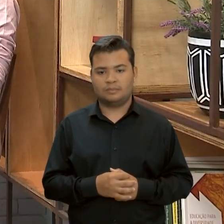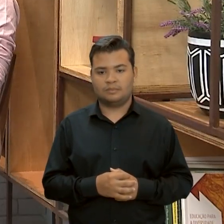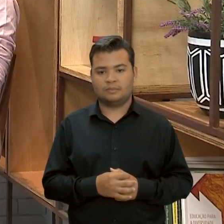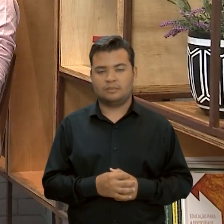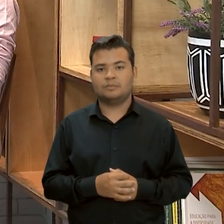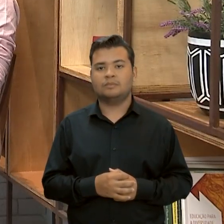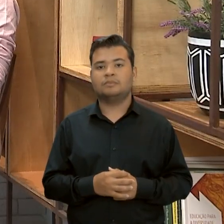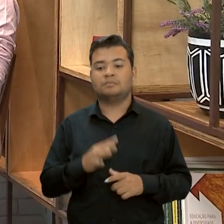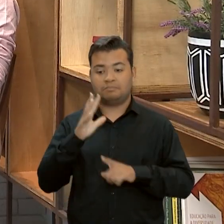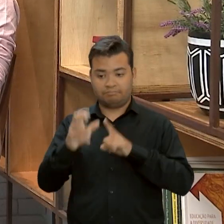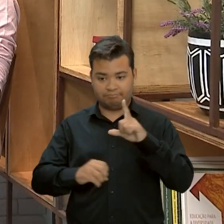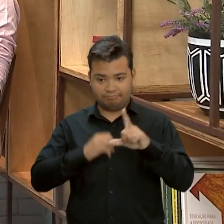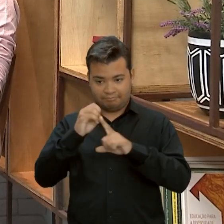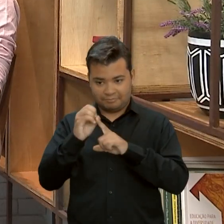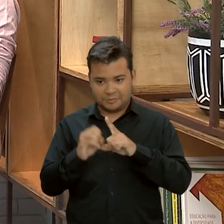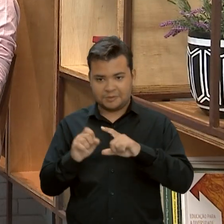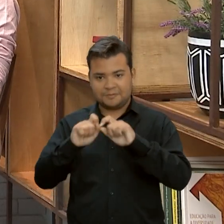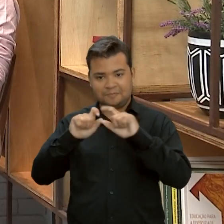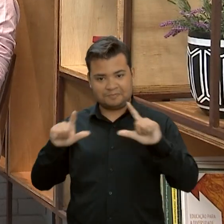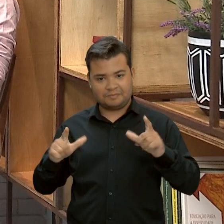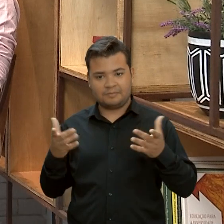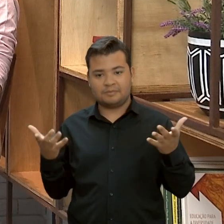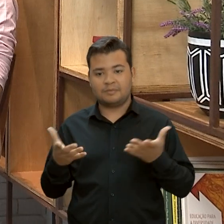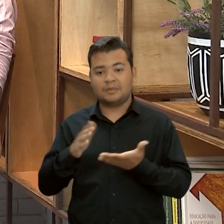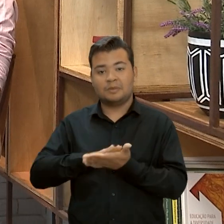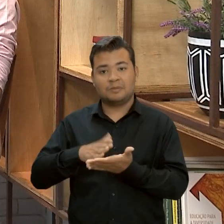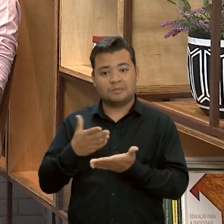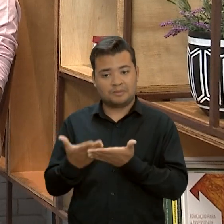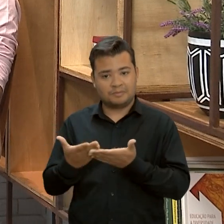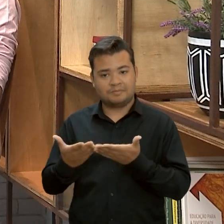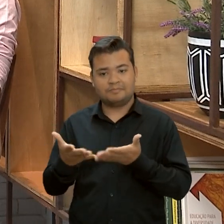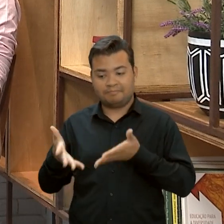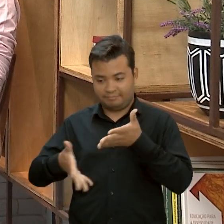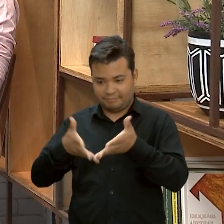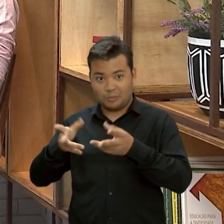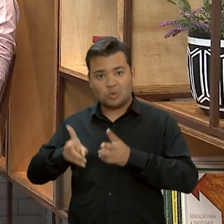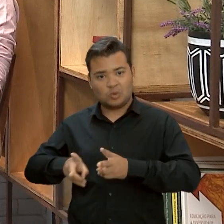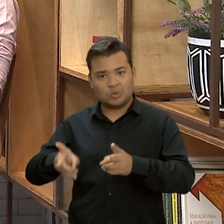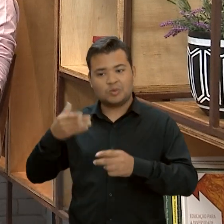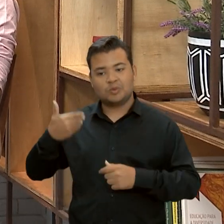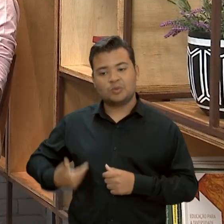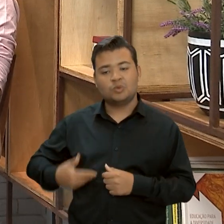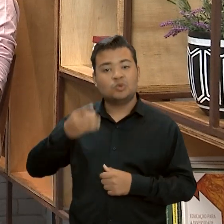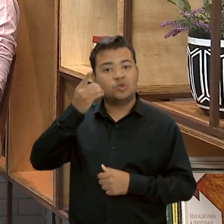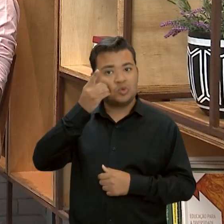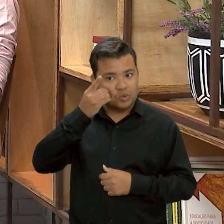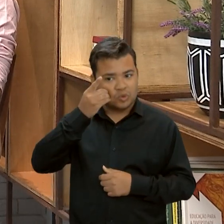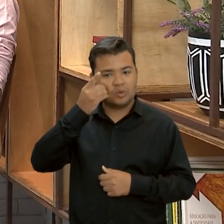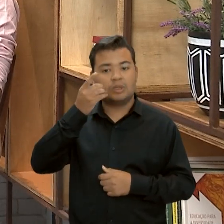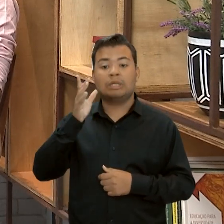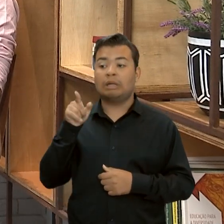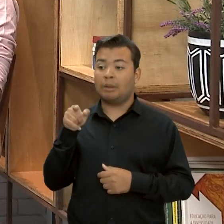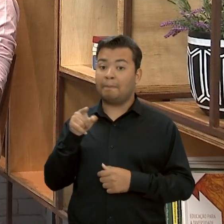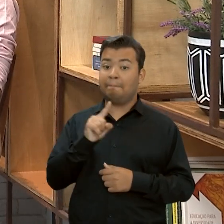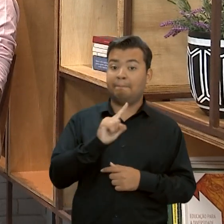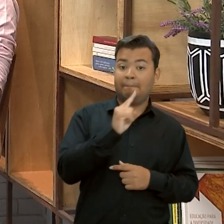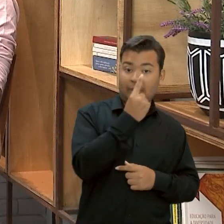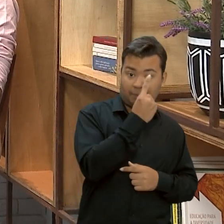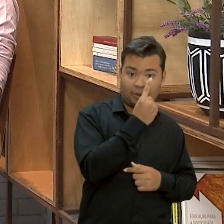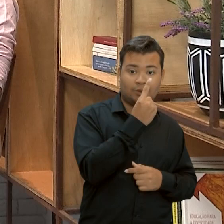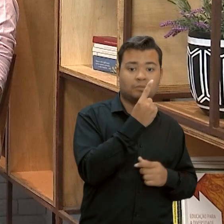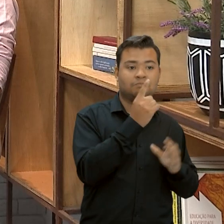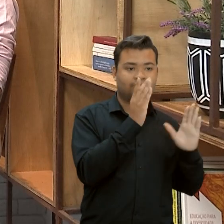Mundo UFG, nesse bloco Intérprete de Libras, continua o Diogo, ele que está aqui com a gente já desde o primeiro bloco,